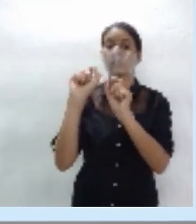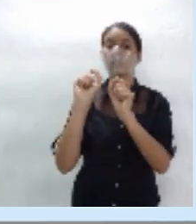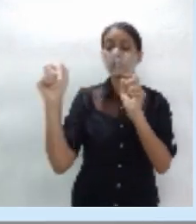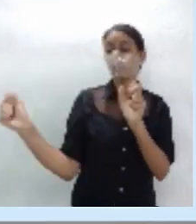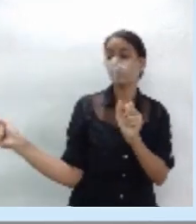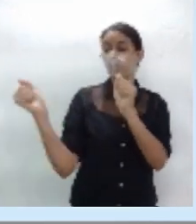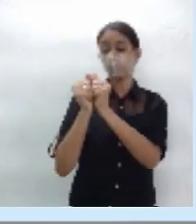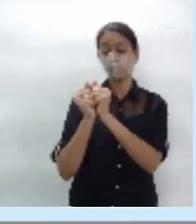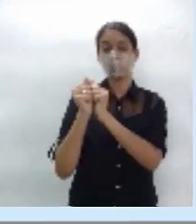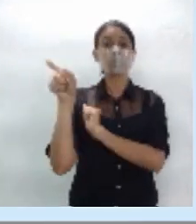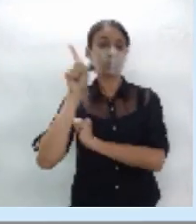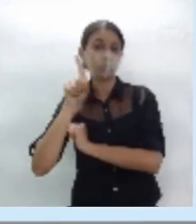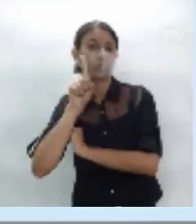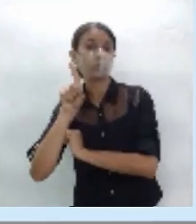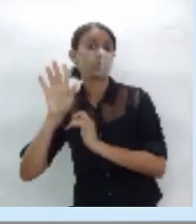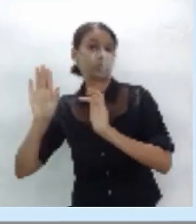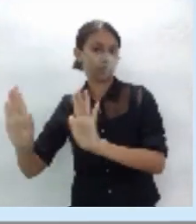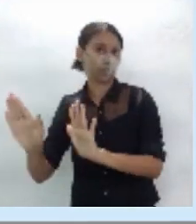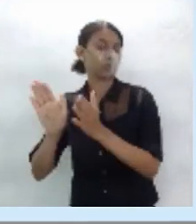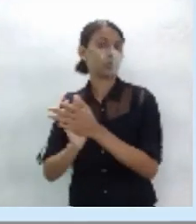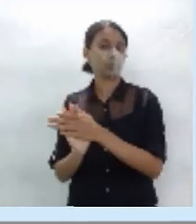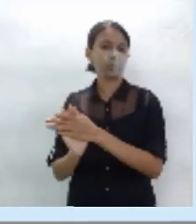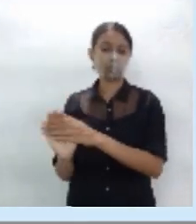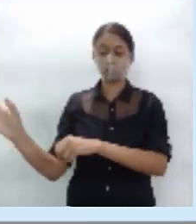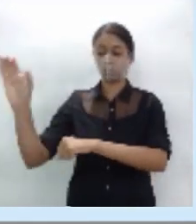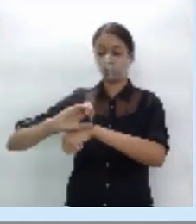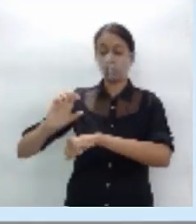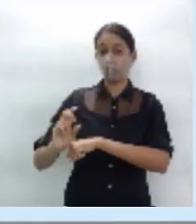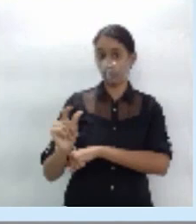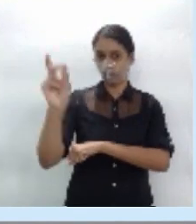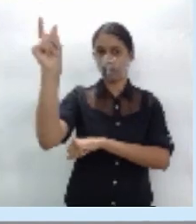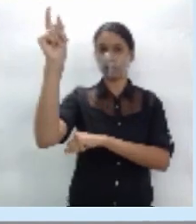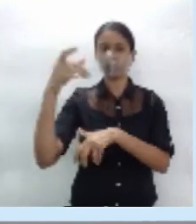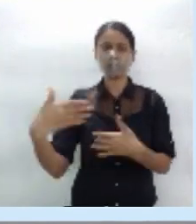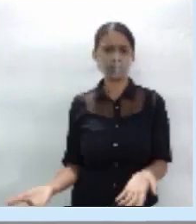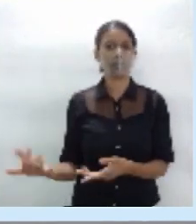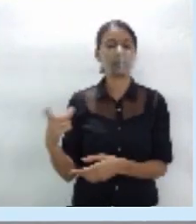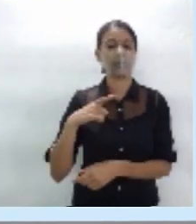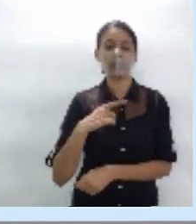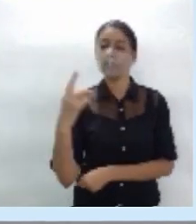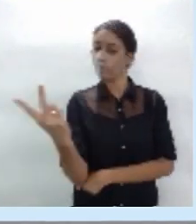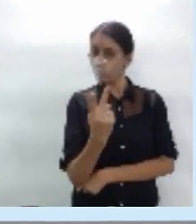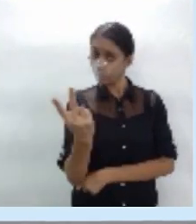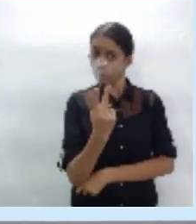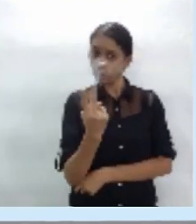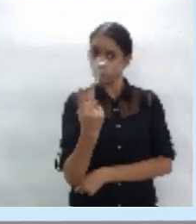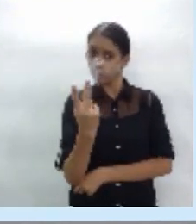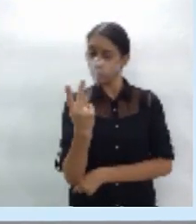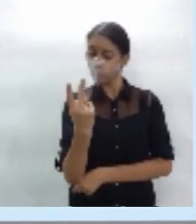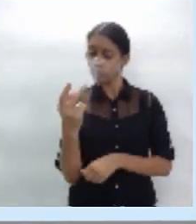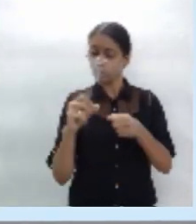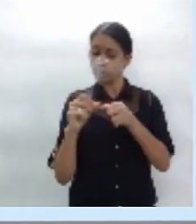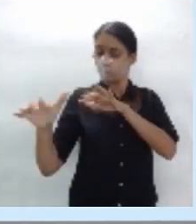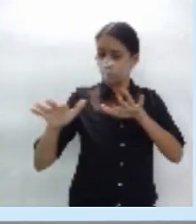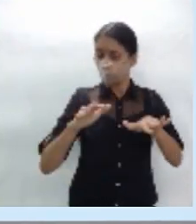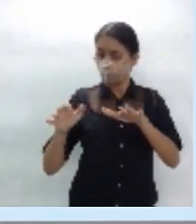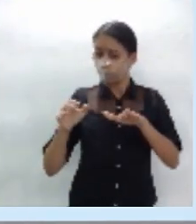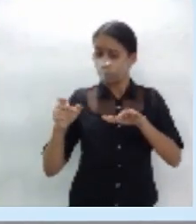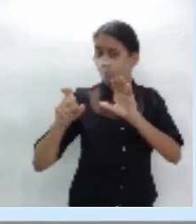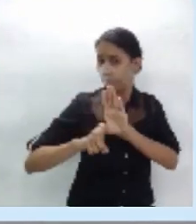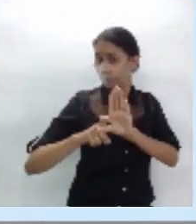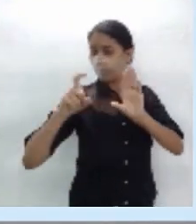que hoje predomina no mundo, que é o capitalismo. Então, os dois países fizeram esse movimento para as